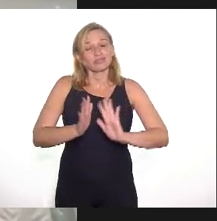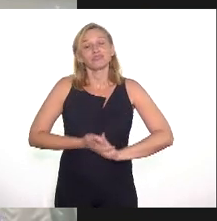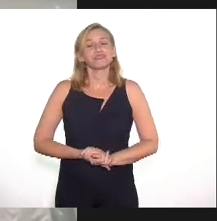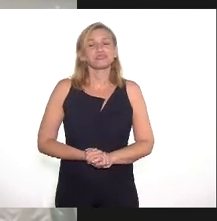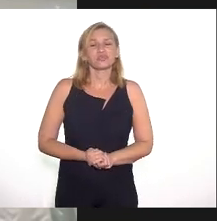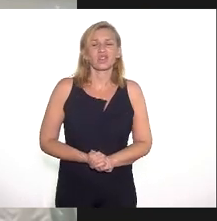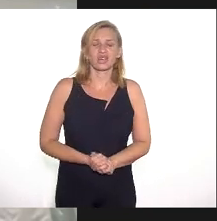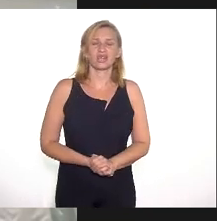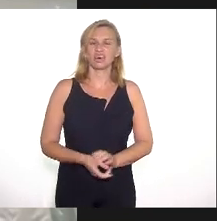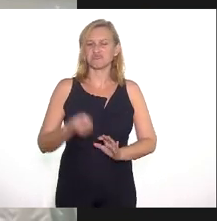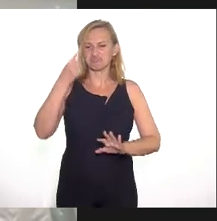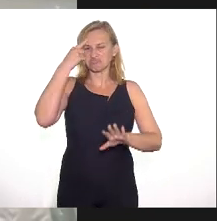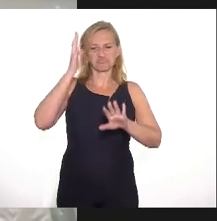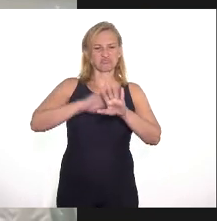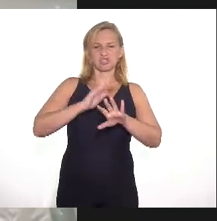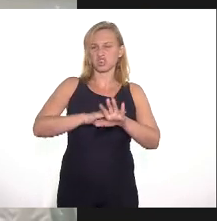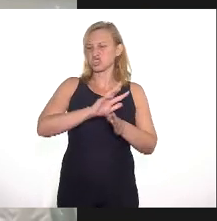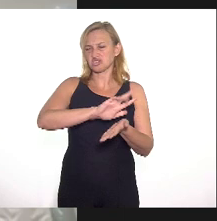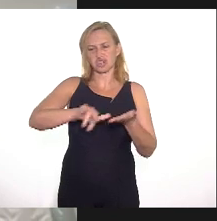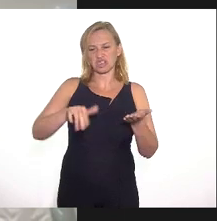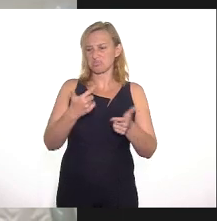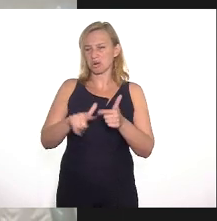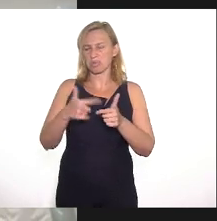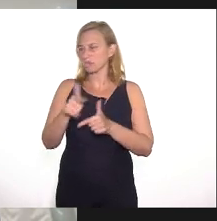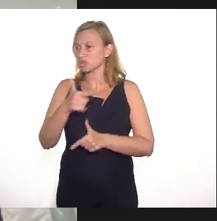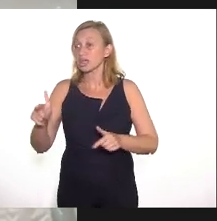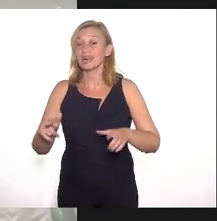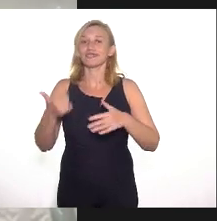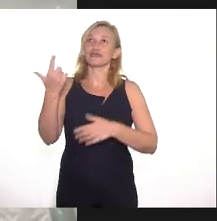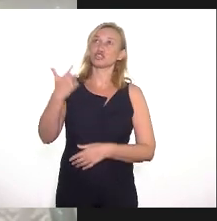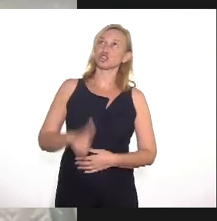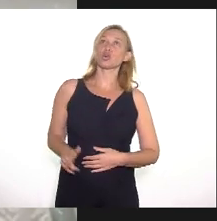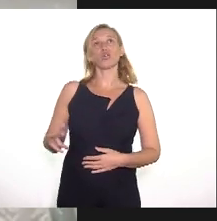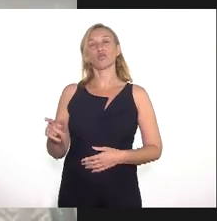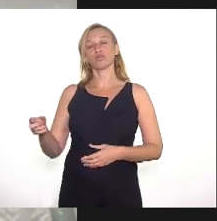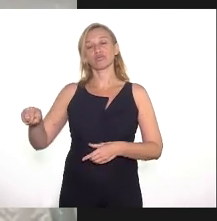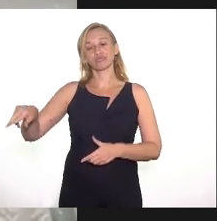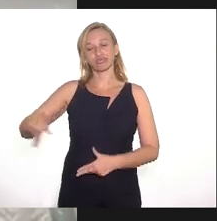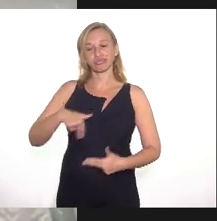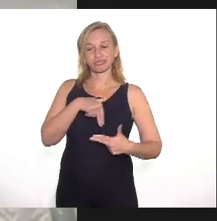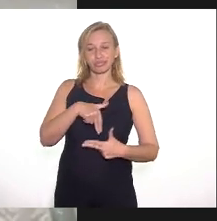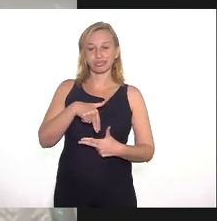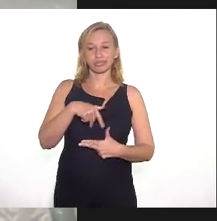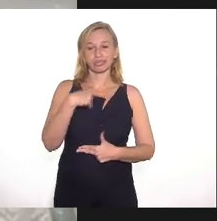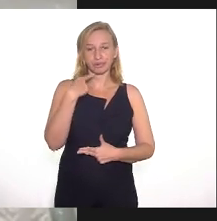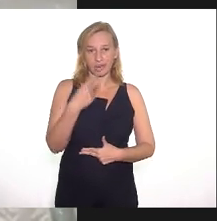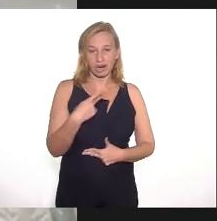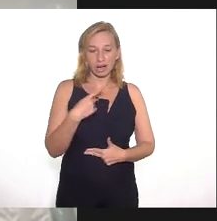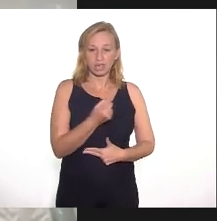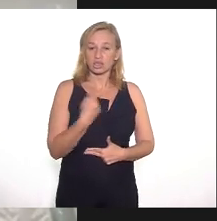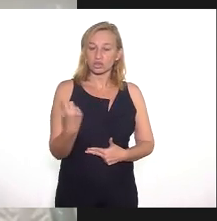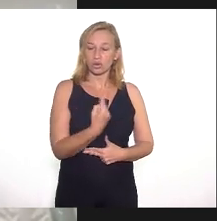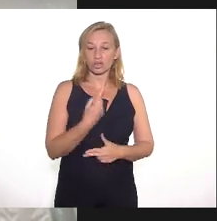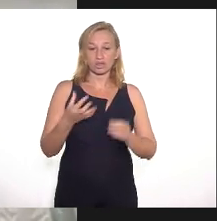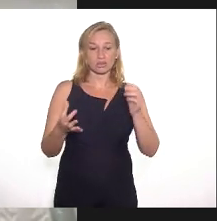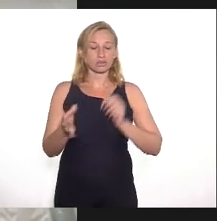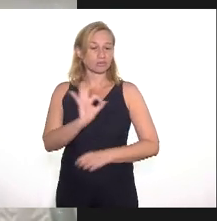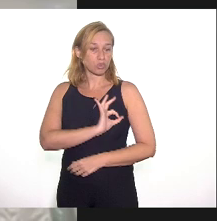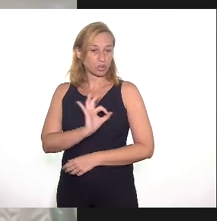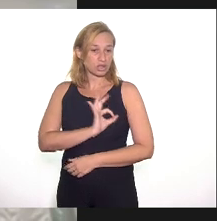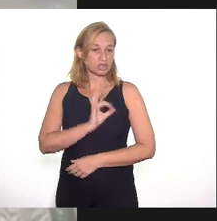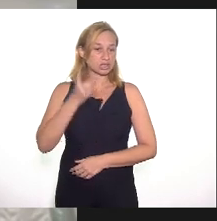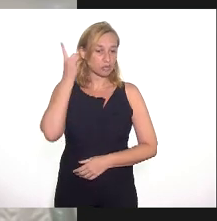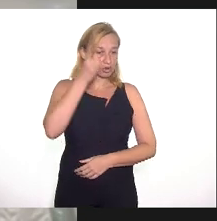a divergência ideológica não tem problema. Mas, mais uma vez, aqui vem essa tribuna para sair em defesa das nossas polícias, deputada Marta